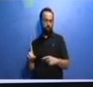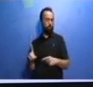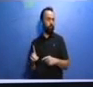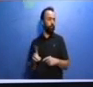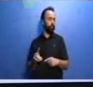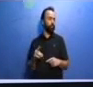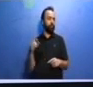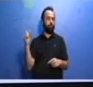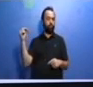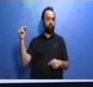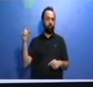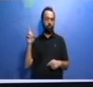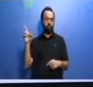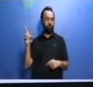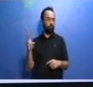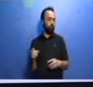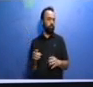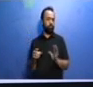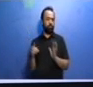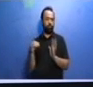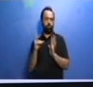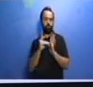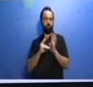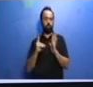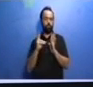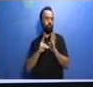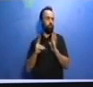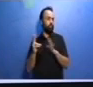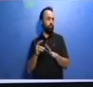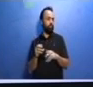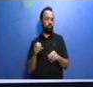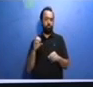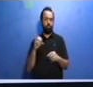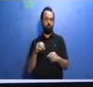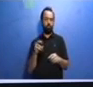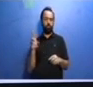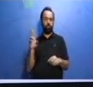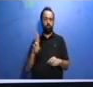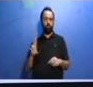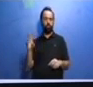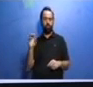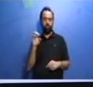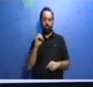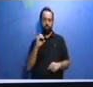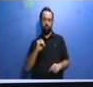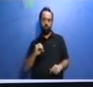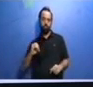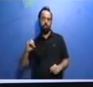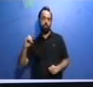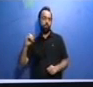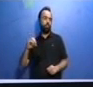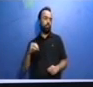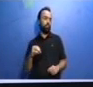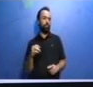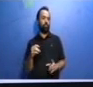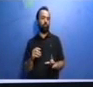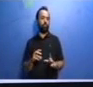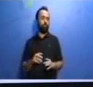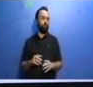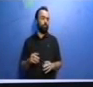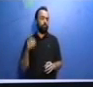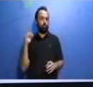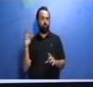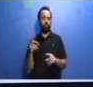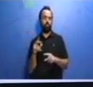das esferas, que nós já falamos numa aula anterior. Então, aqui a molécula de hidrogênio, o H2, está